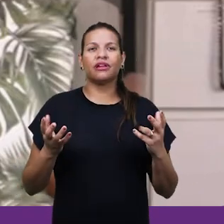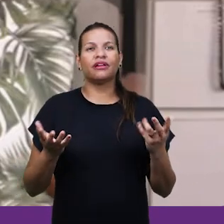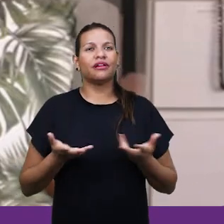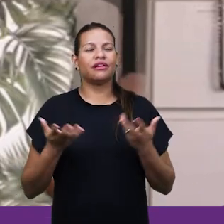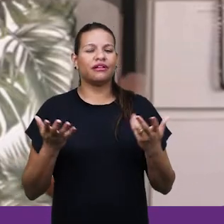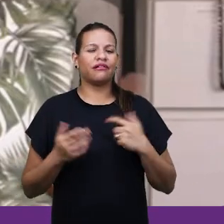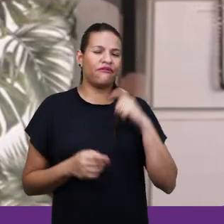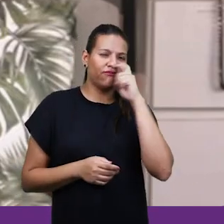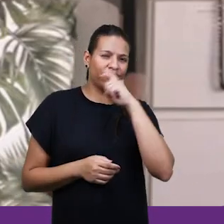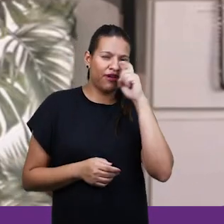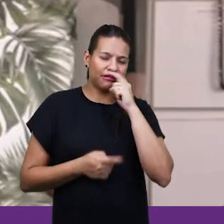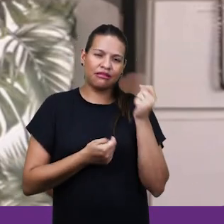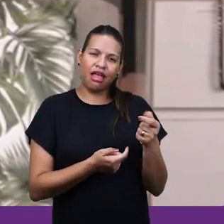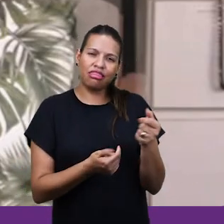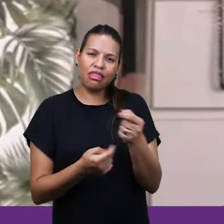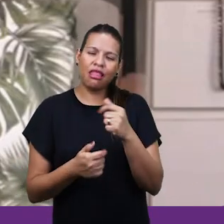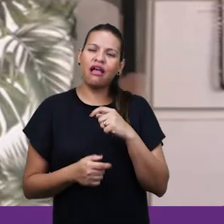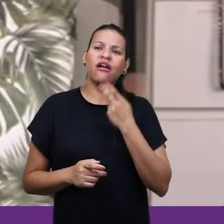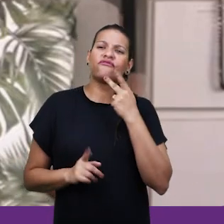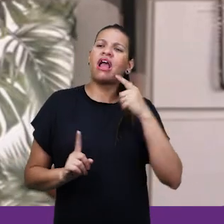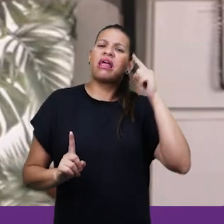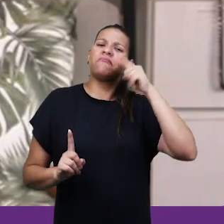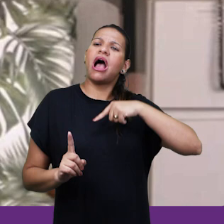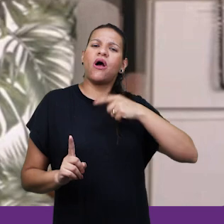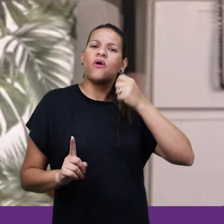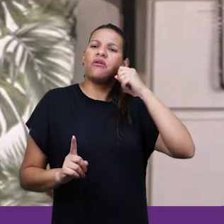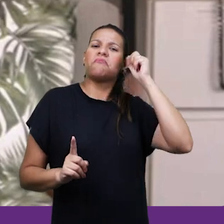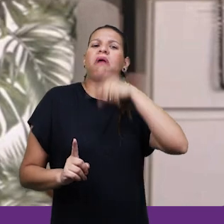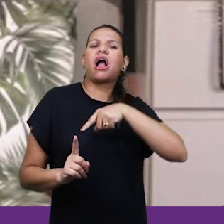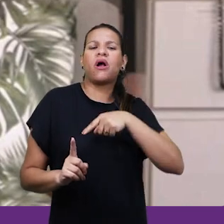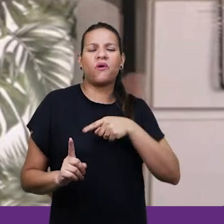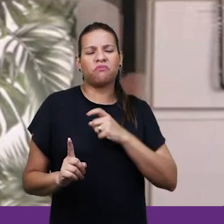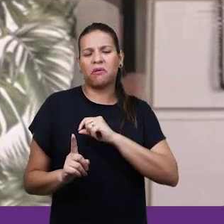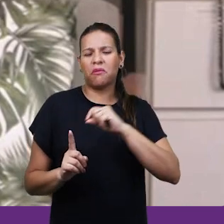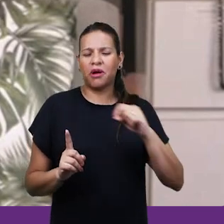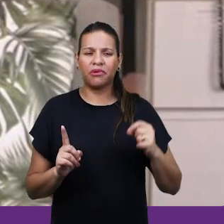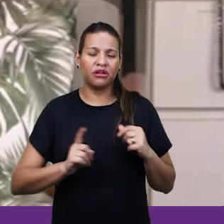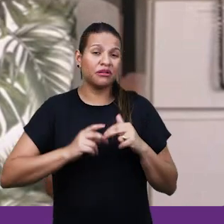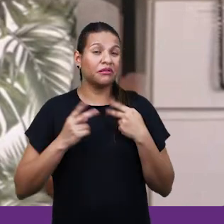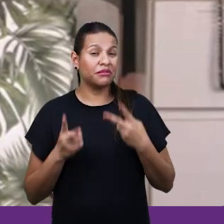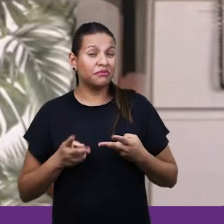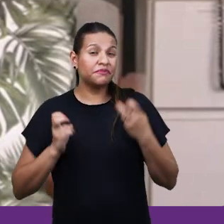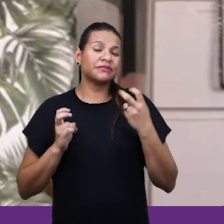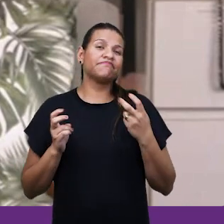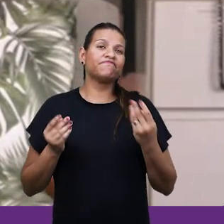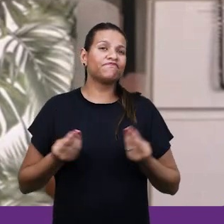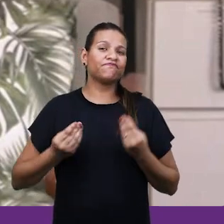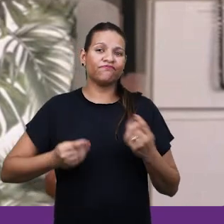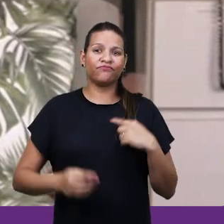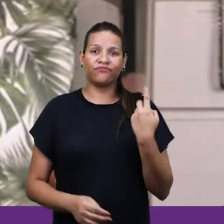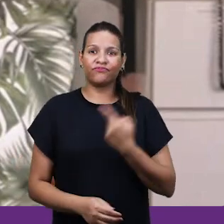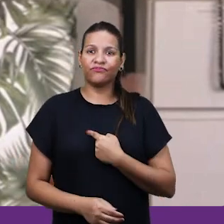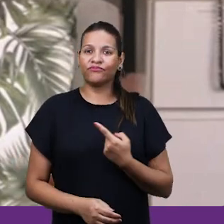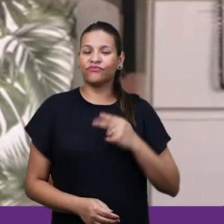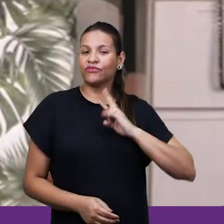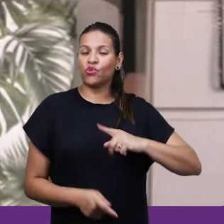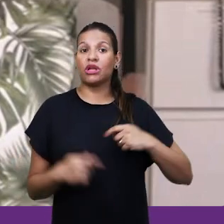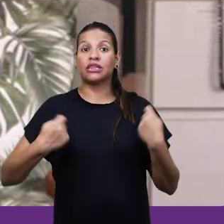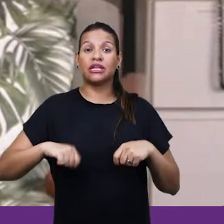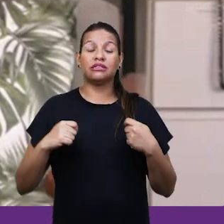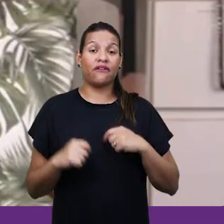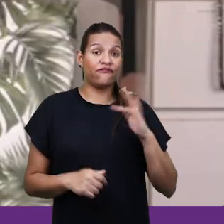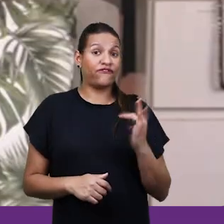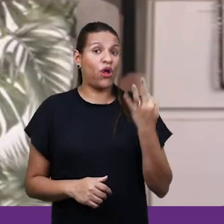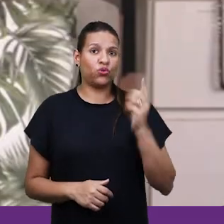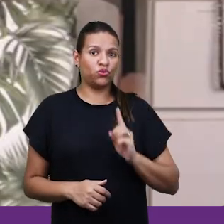falsas a um adversário, né? Além disso, é importante perceber que não necessariamente há uma necessidade de um conteúdo falso, né? Às